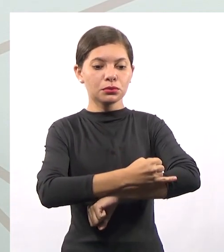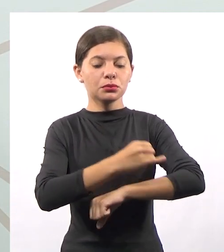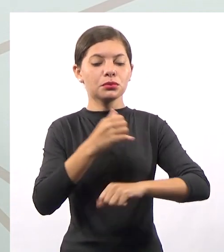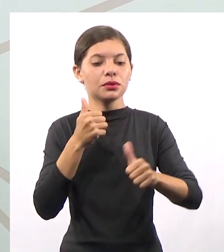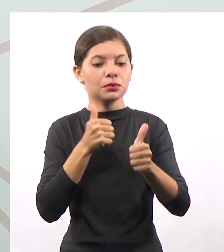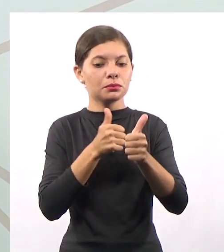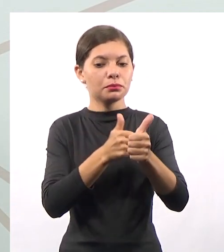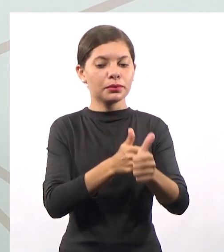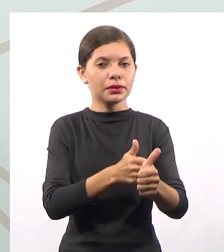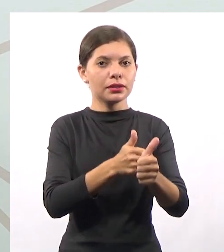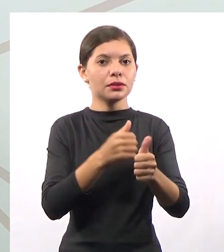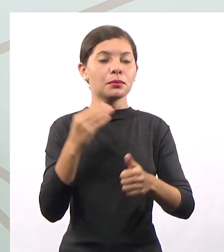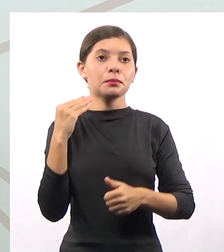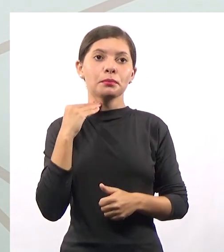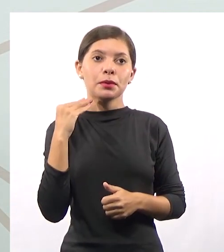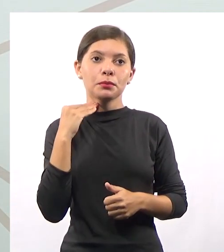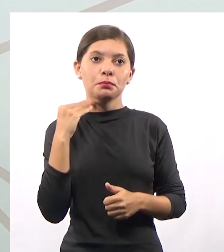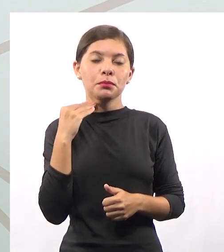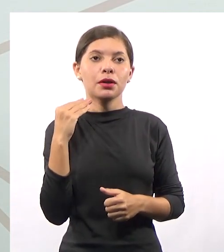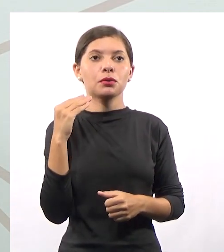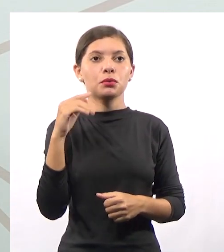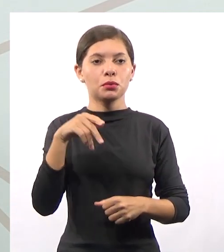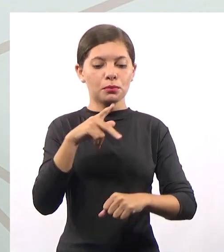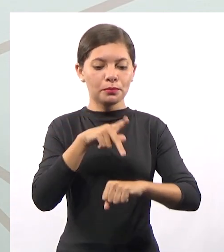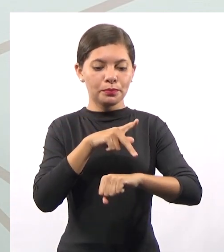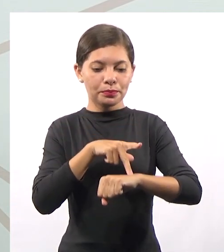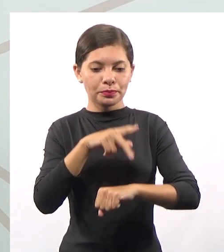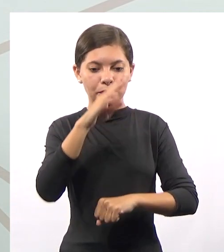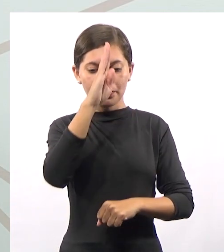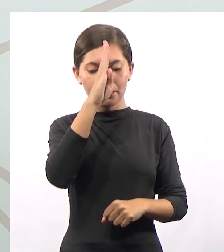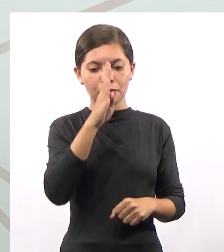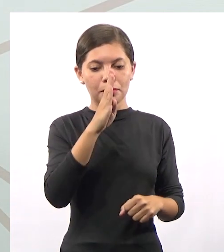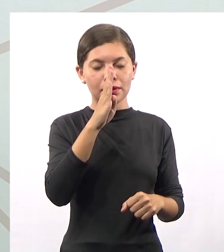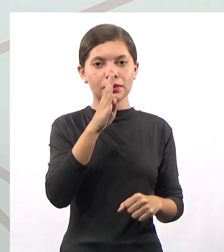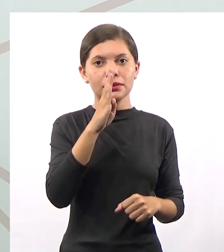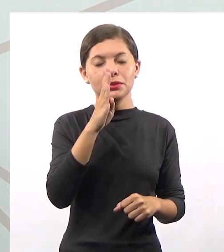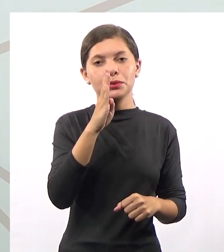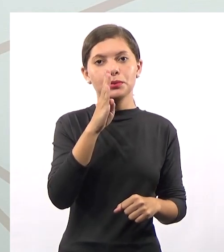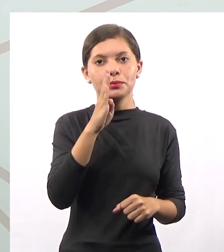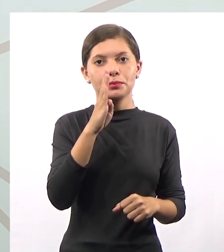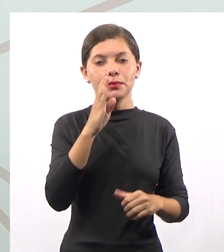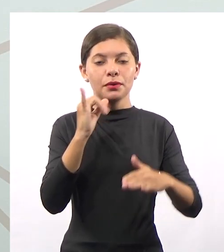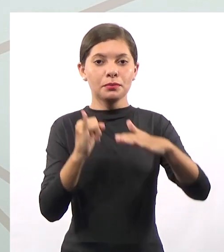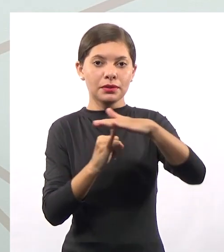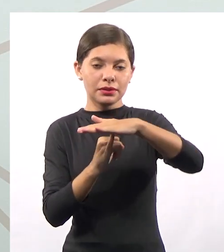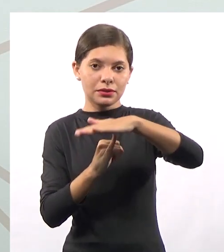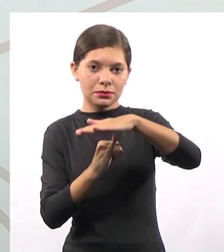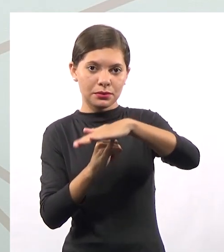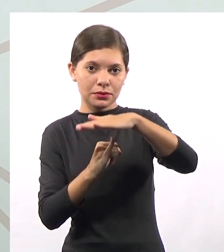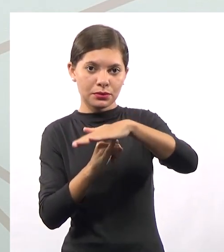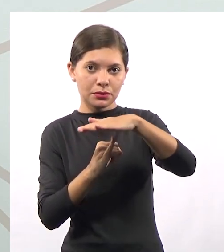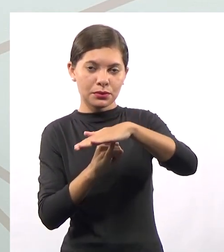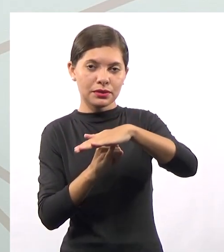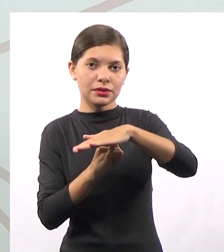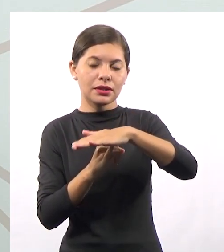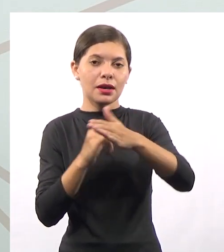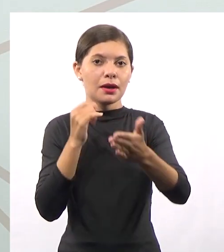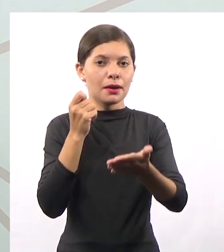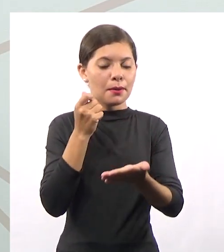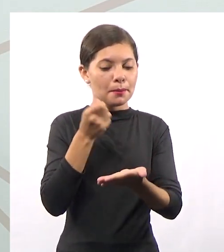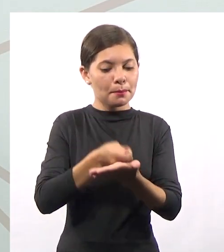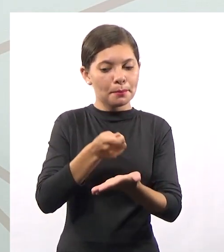e acompanhado pelo Banco do Brasil, pela Caixa Econômica Federal. Então, são essas entidades que fazem os